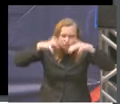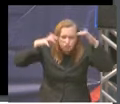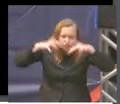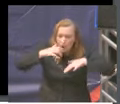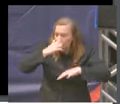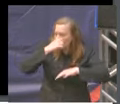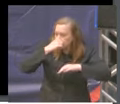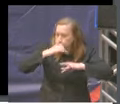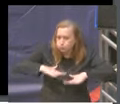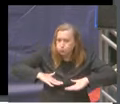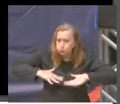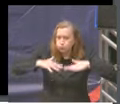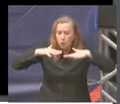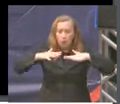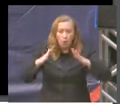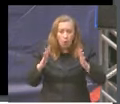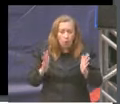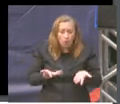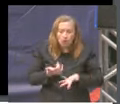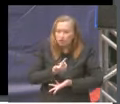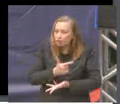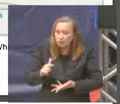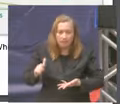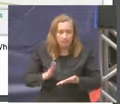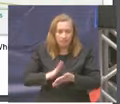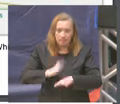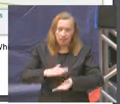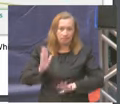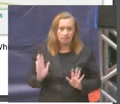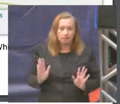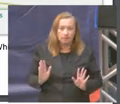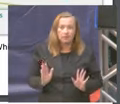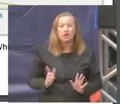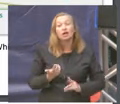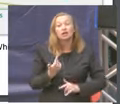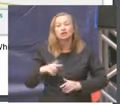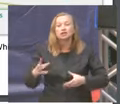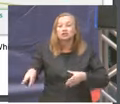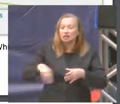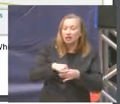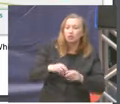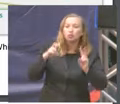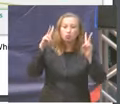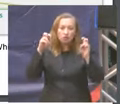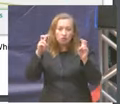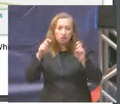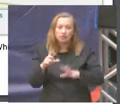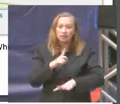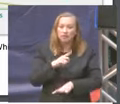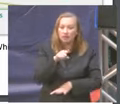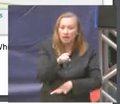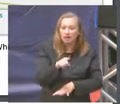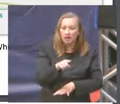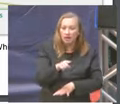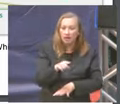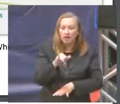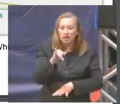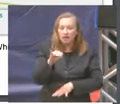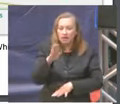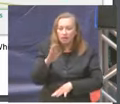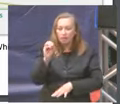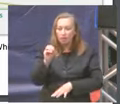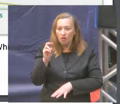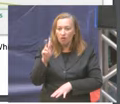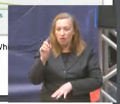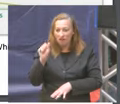não tem mais essa condição. Próximo, aí dentro da nossa temática, eu trouxe aqui um ponto do Ibovespa, que ela aponta assim, a